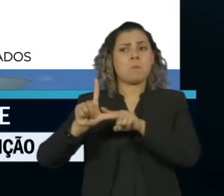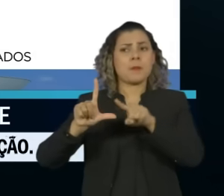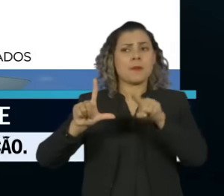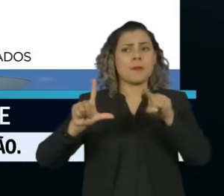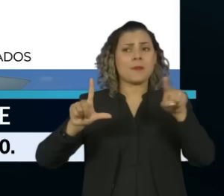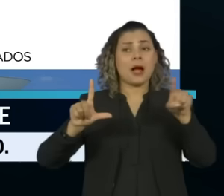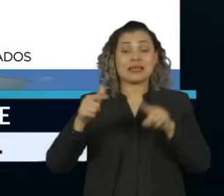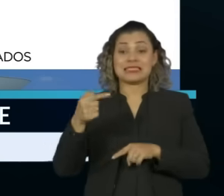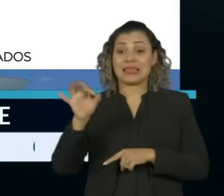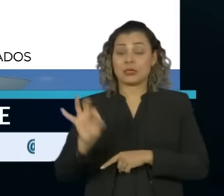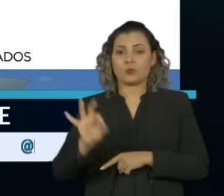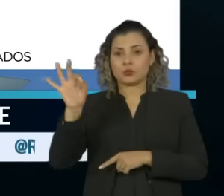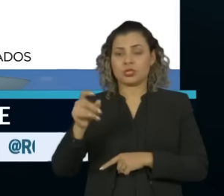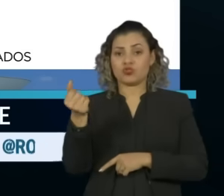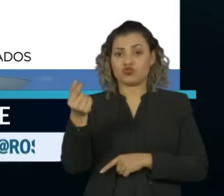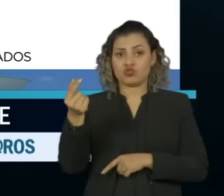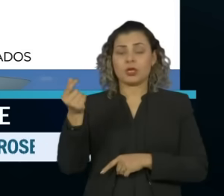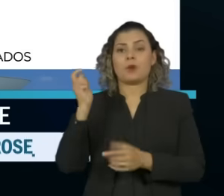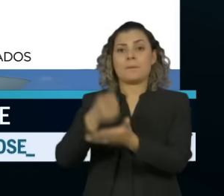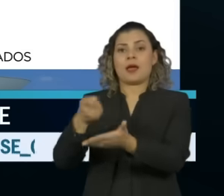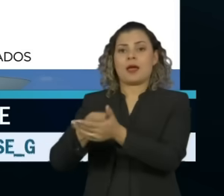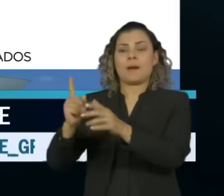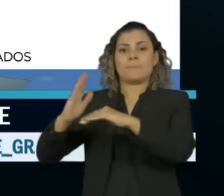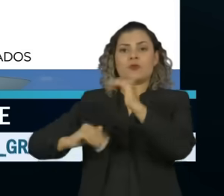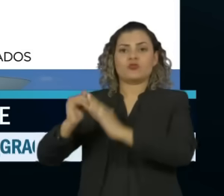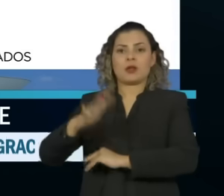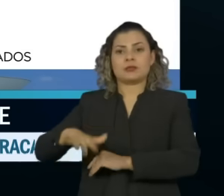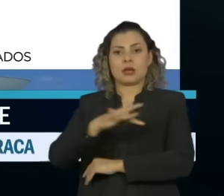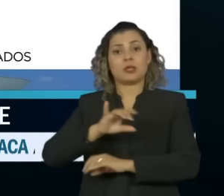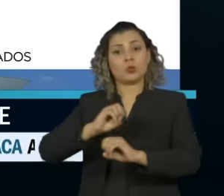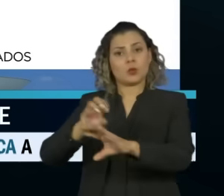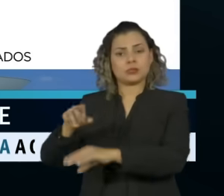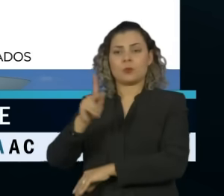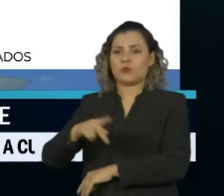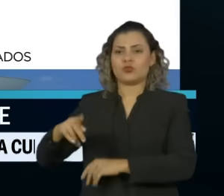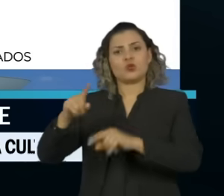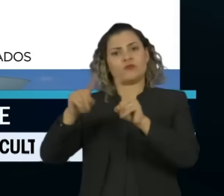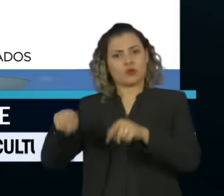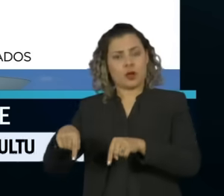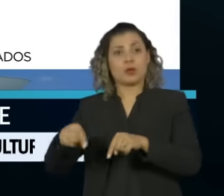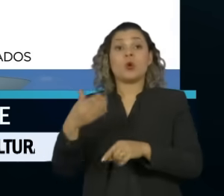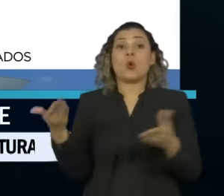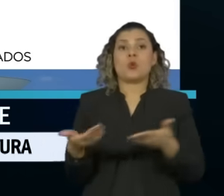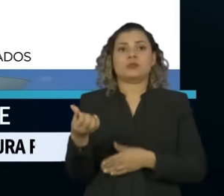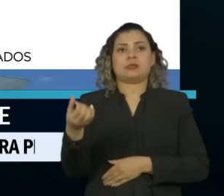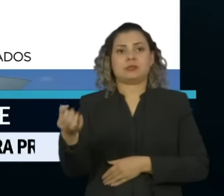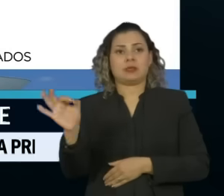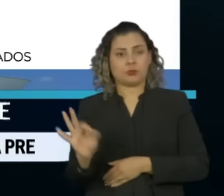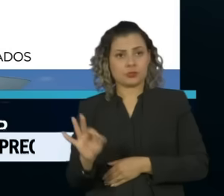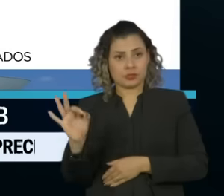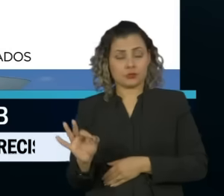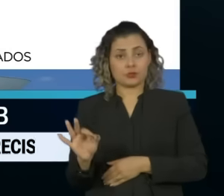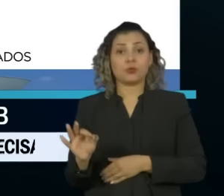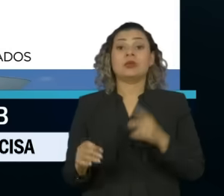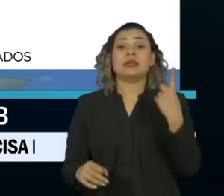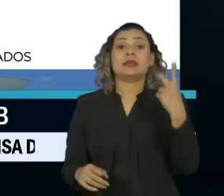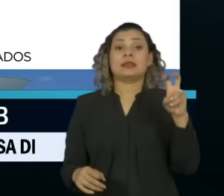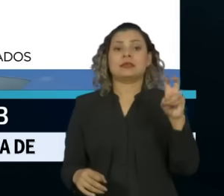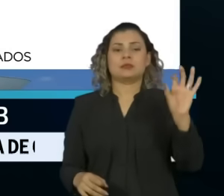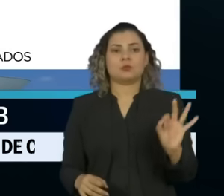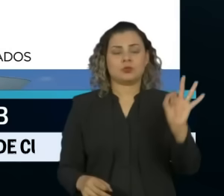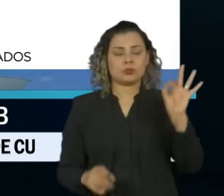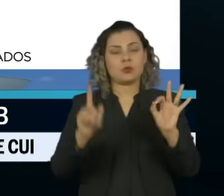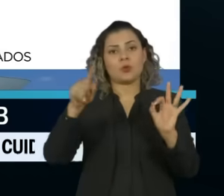será usado para o pagamento de salários de profissionais da educação. Hoje, são 60%. 15% serão destinados